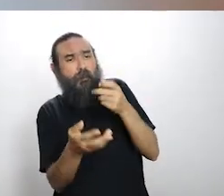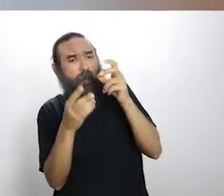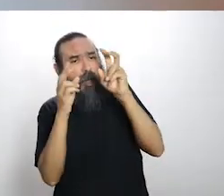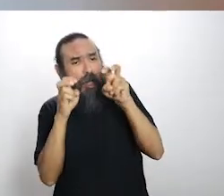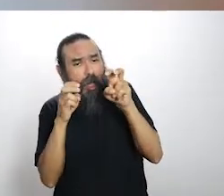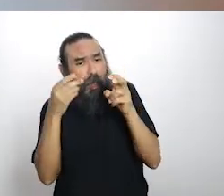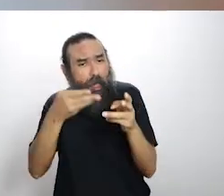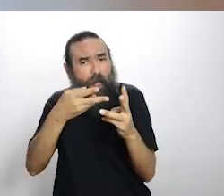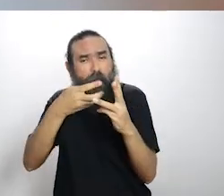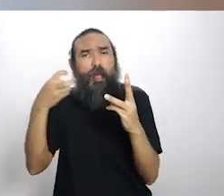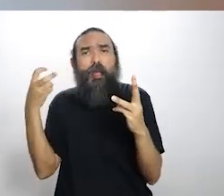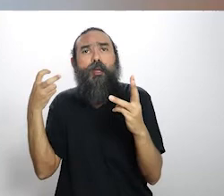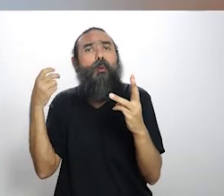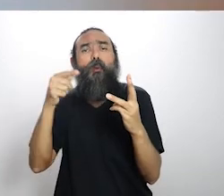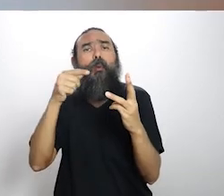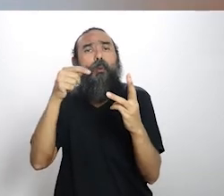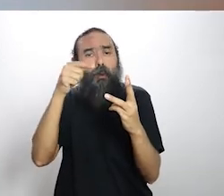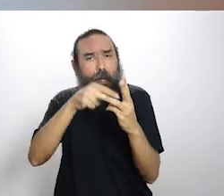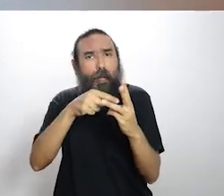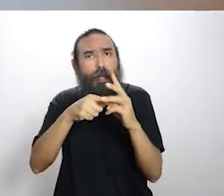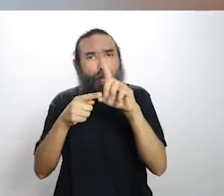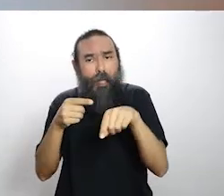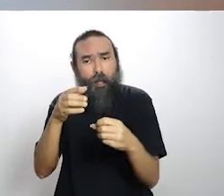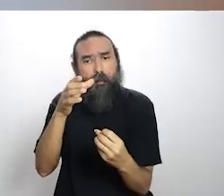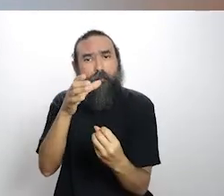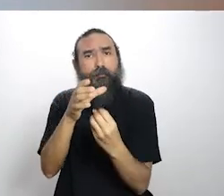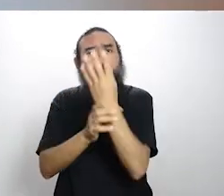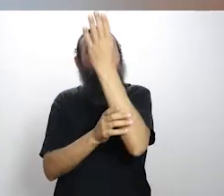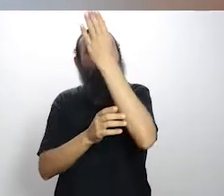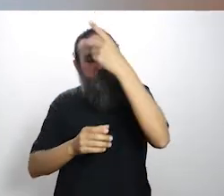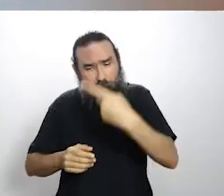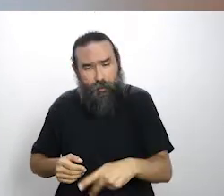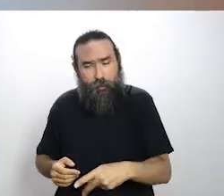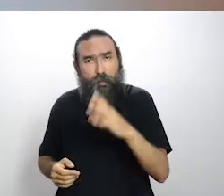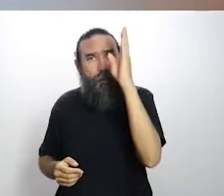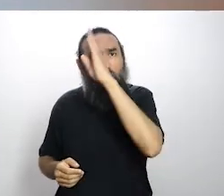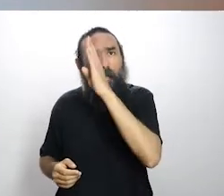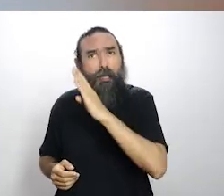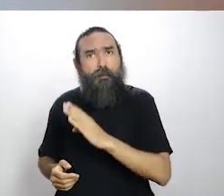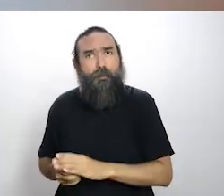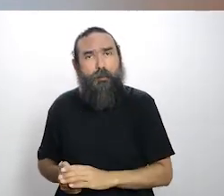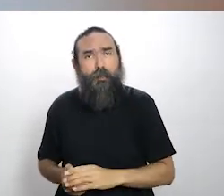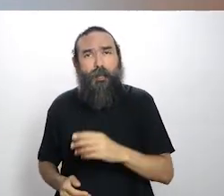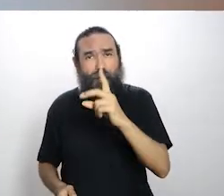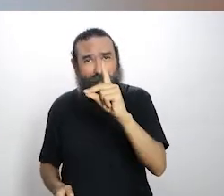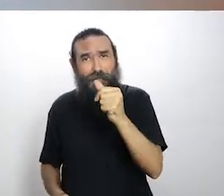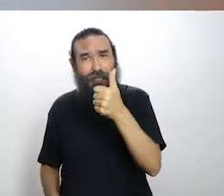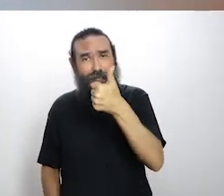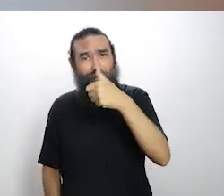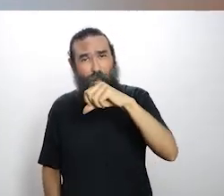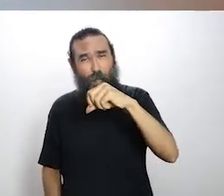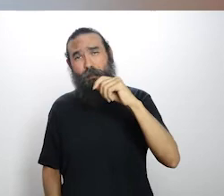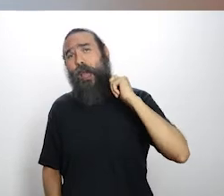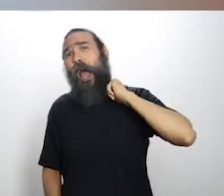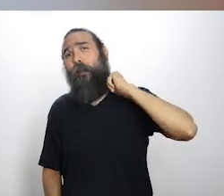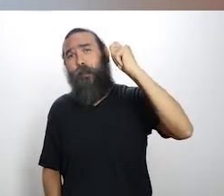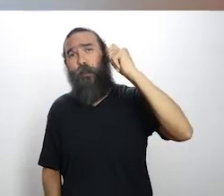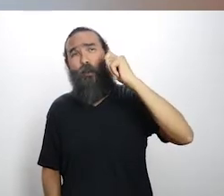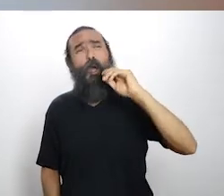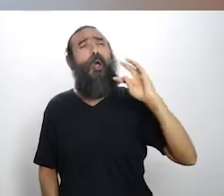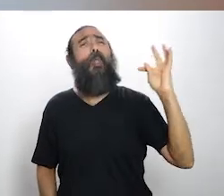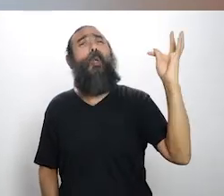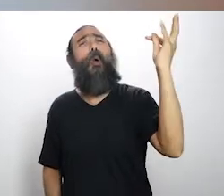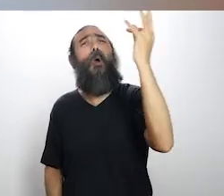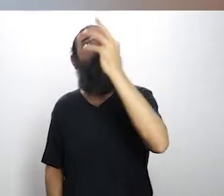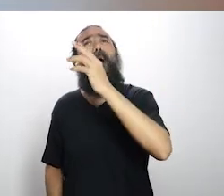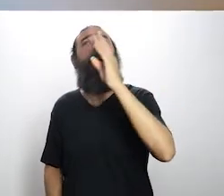19 de abril, todo mundo quer ir na aldeia e lembra que existe originário. Mas, ora, será que é só